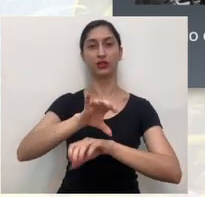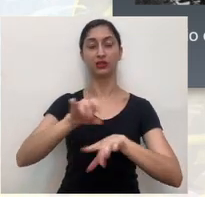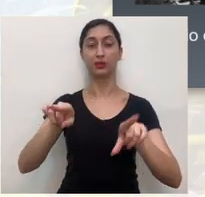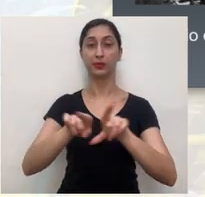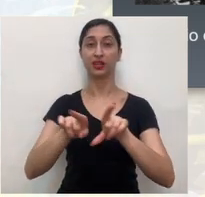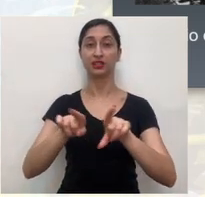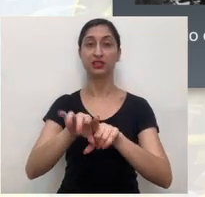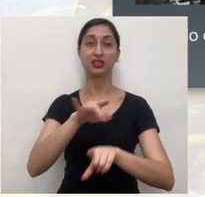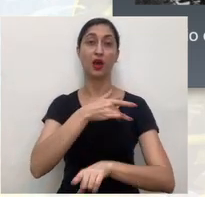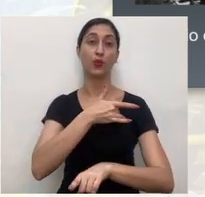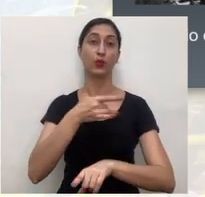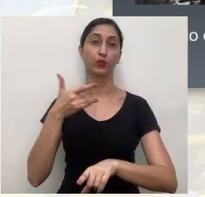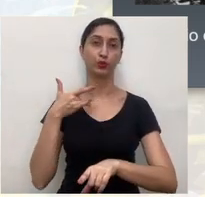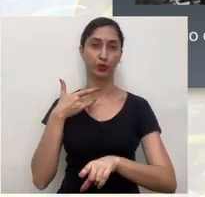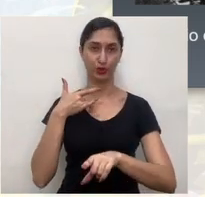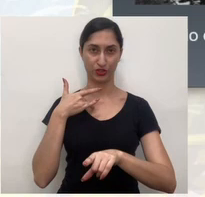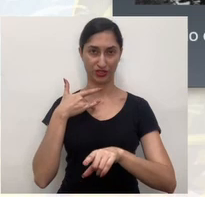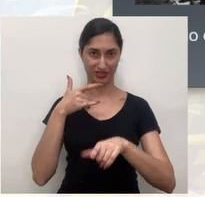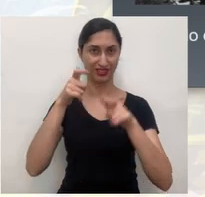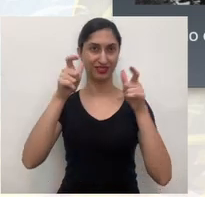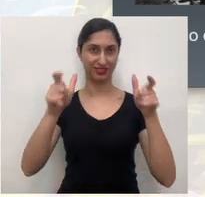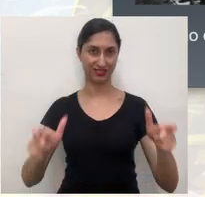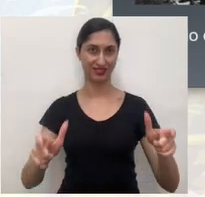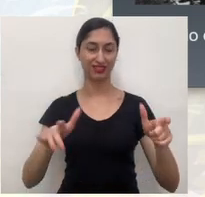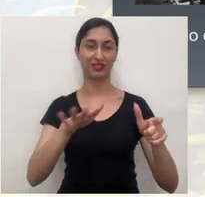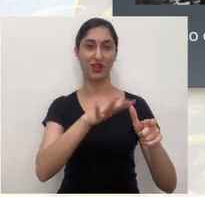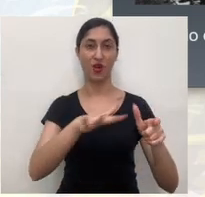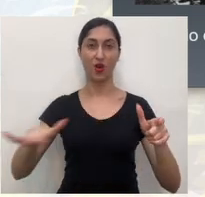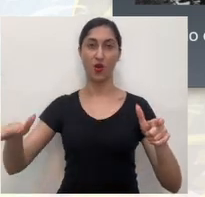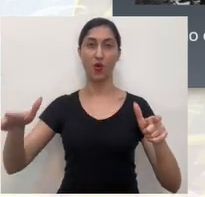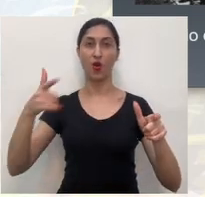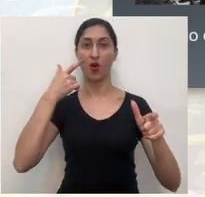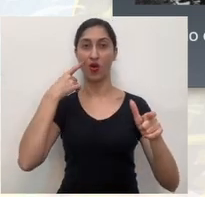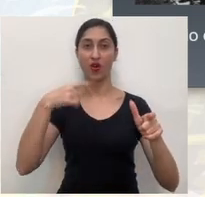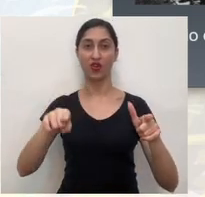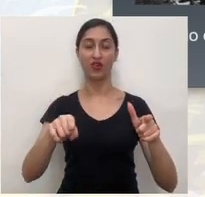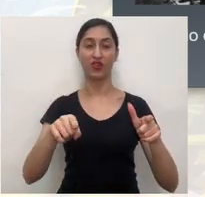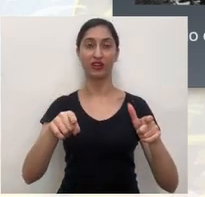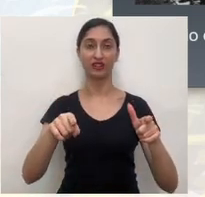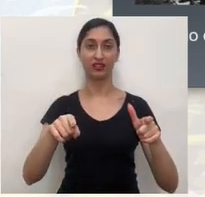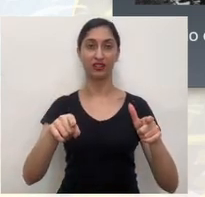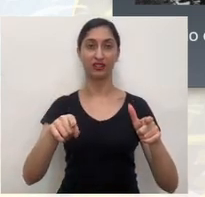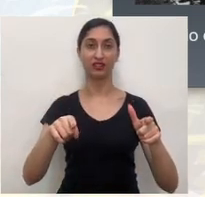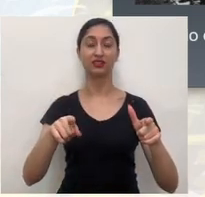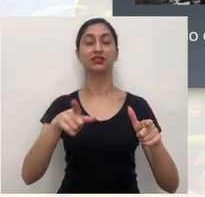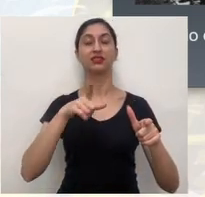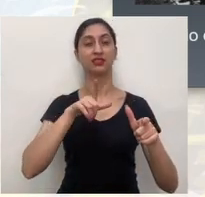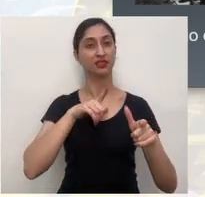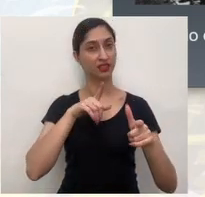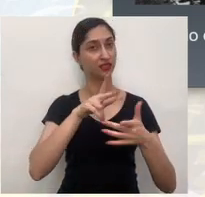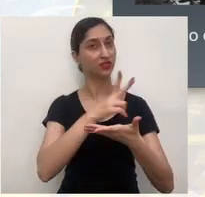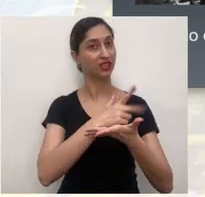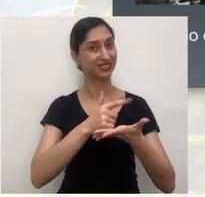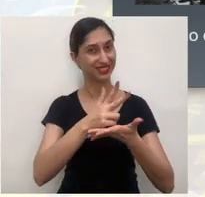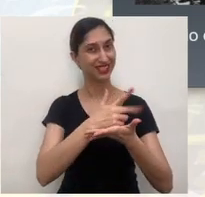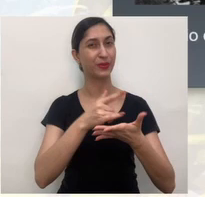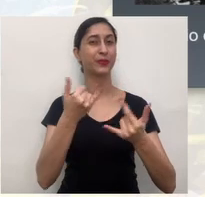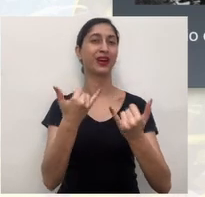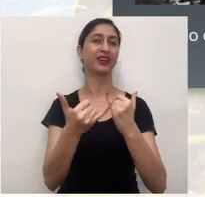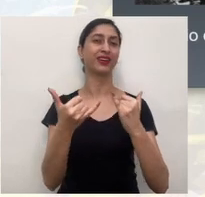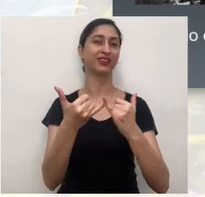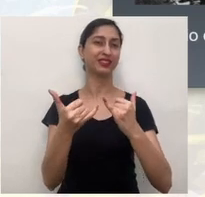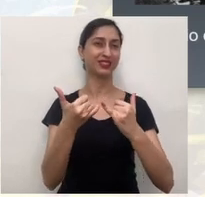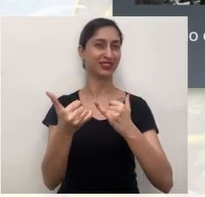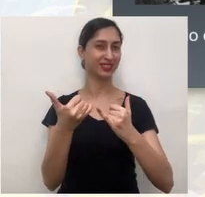E é bem perceptível a convergência desse tipo de desenho com aquele que eu mostrei